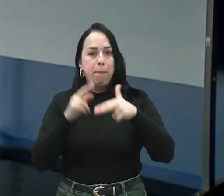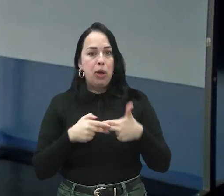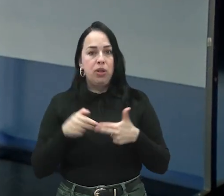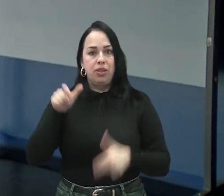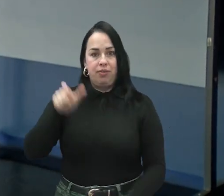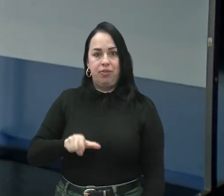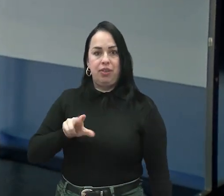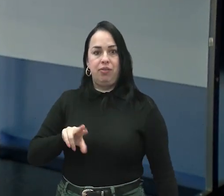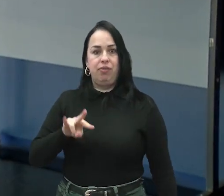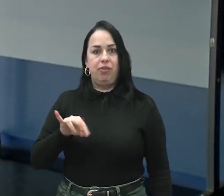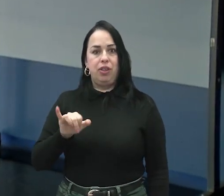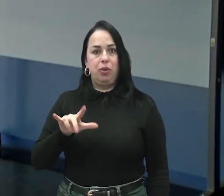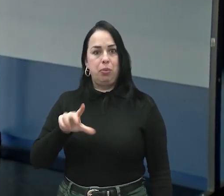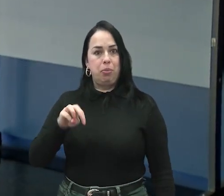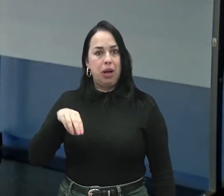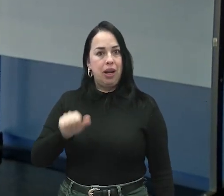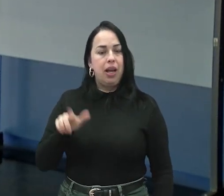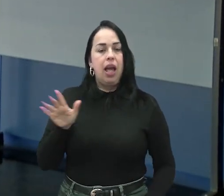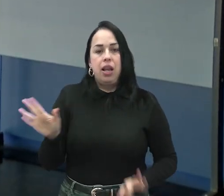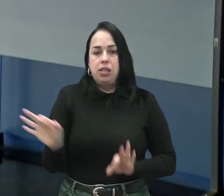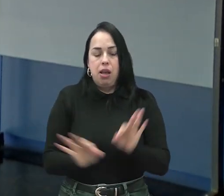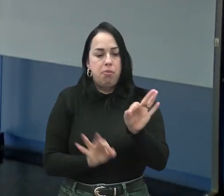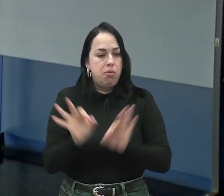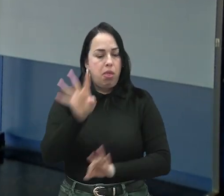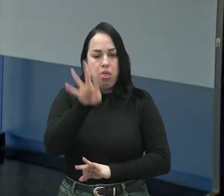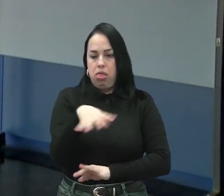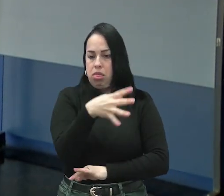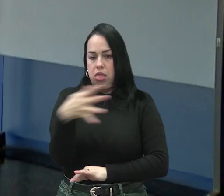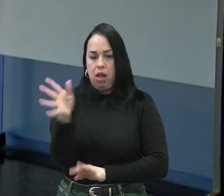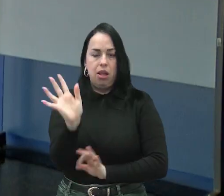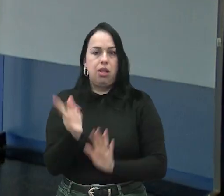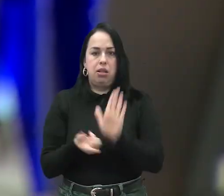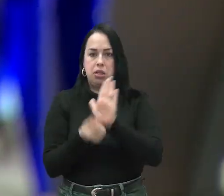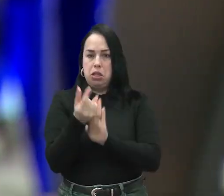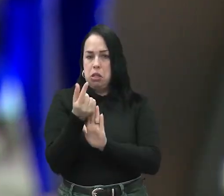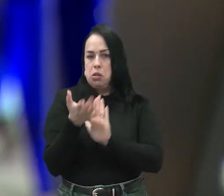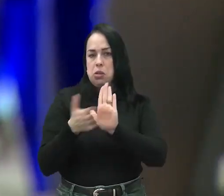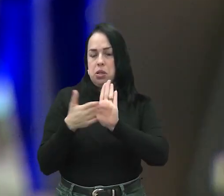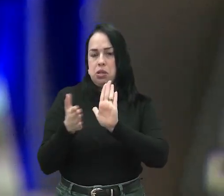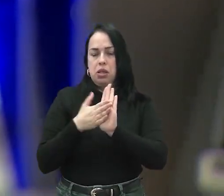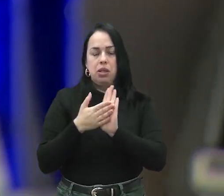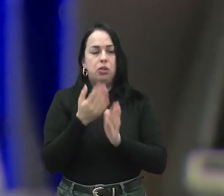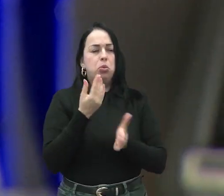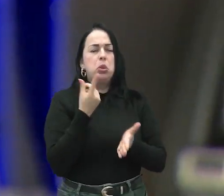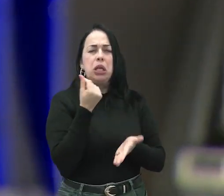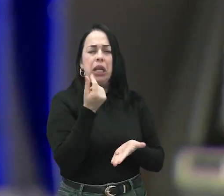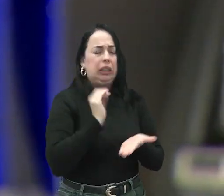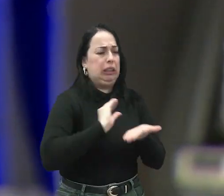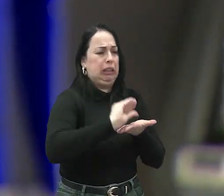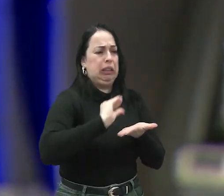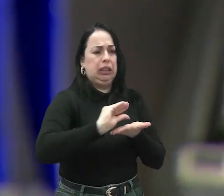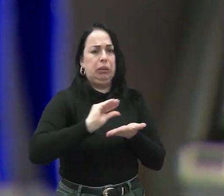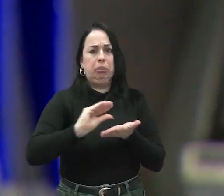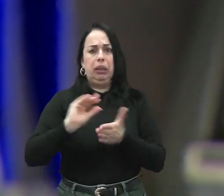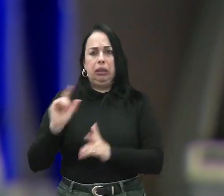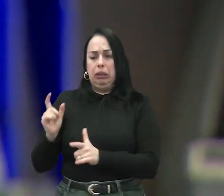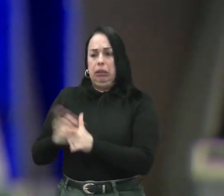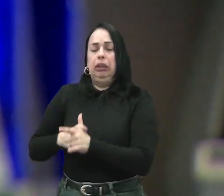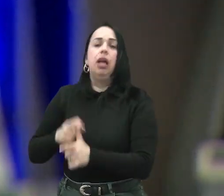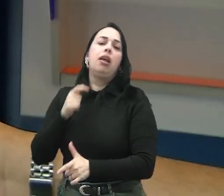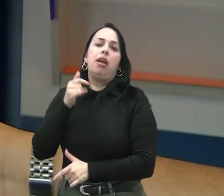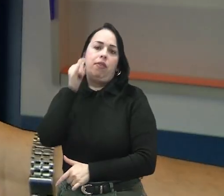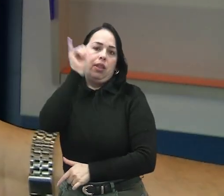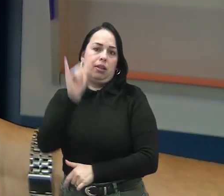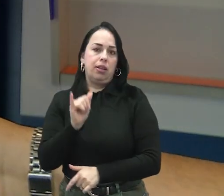esse motivo que Vilma não perde de vista a organização das finanças, monitora todos os gastos para evitar ficar no